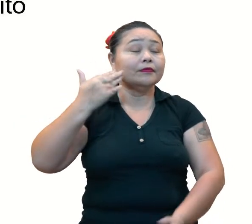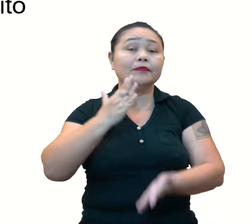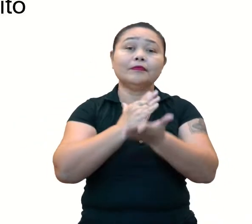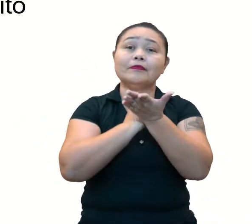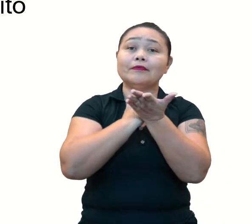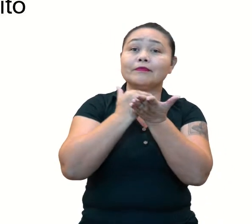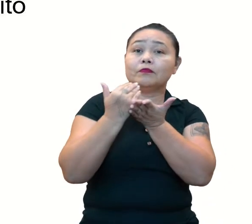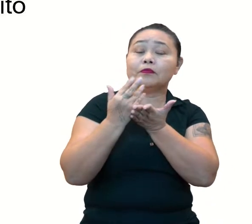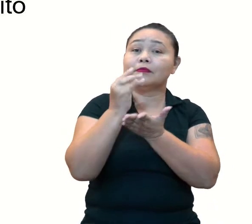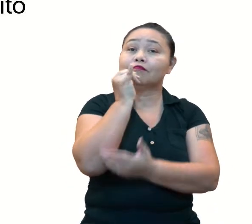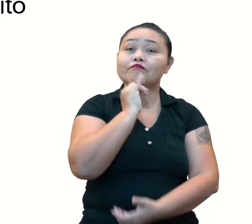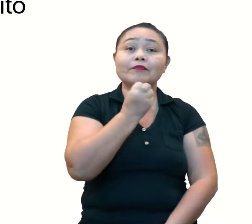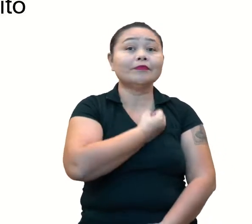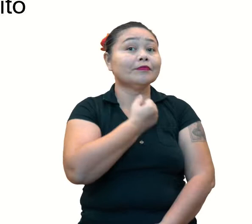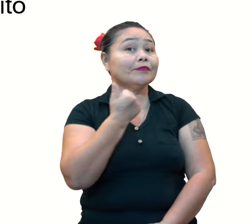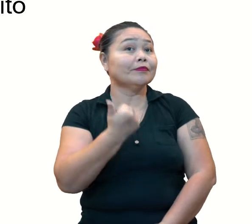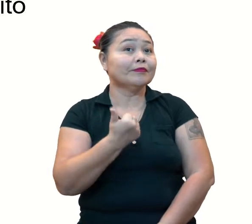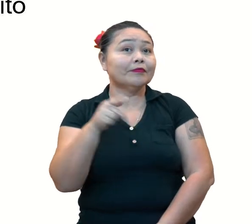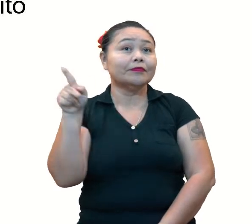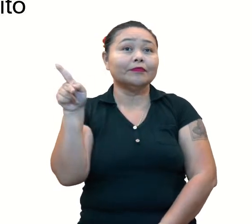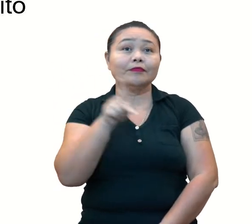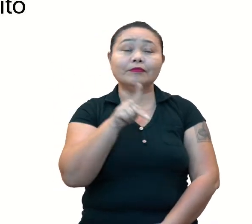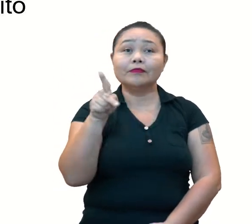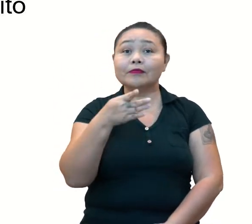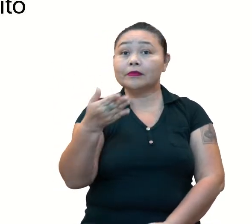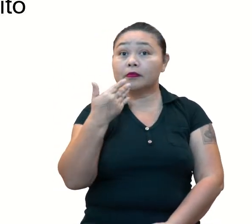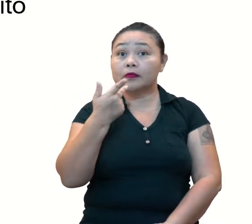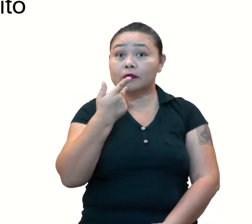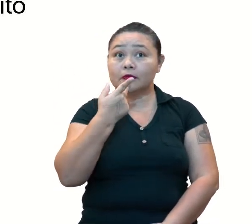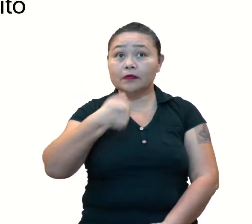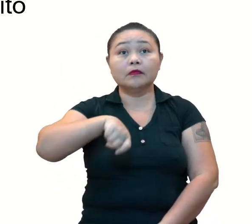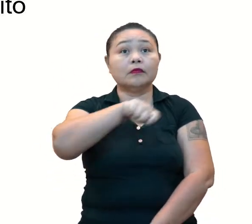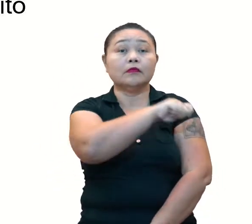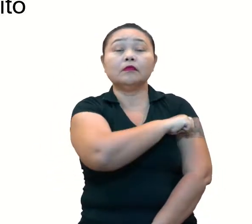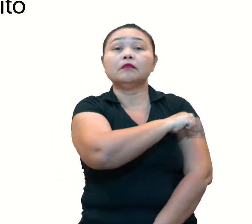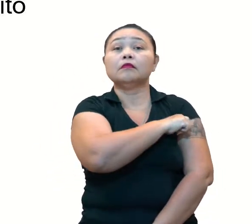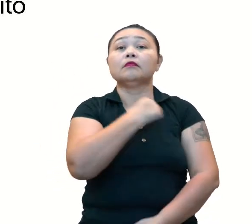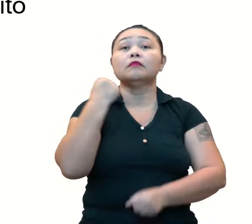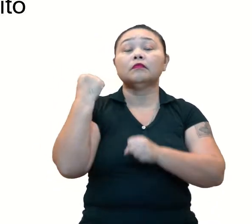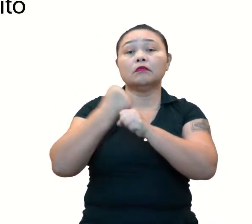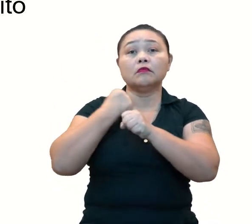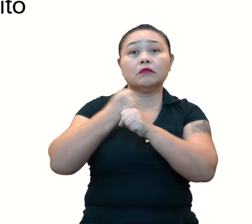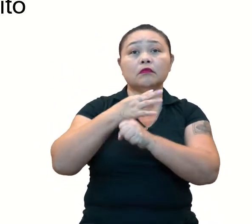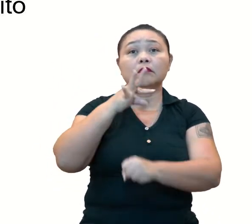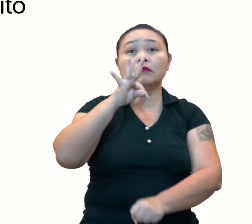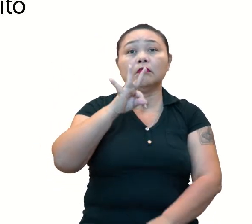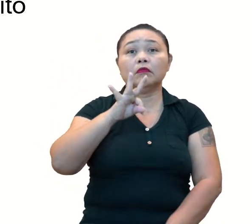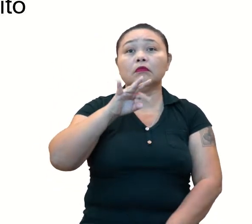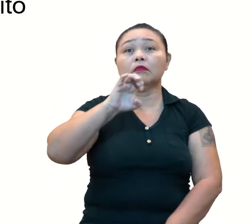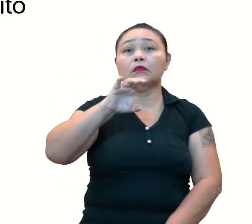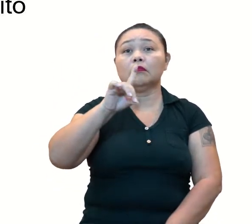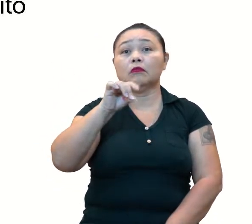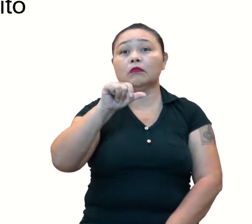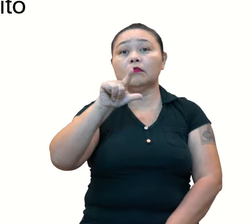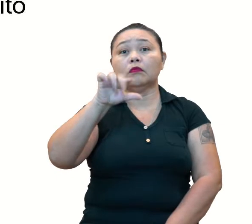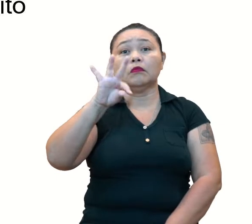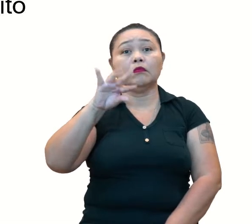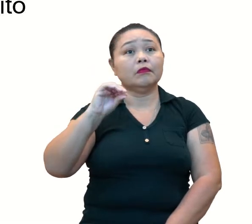assim, exemplo de número 1. Um professor sugeriu aos alunos a construção de um